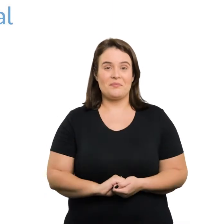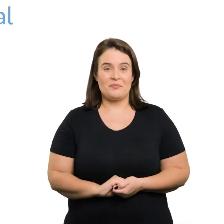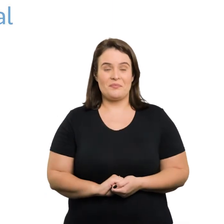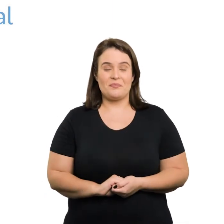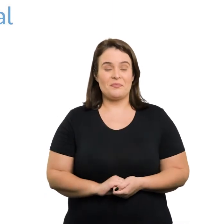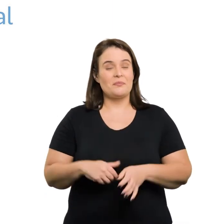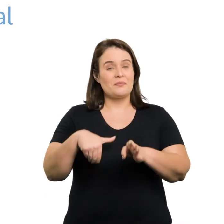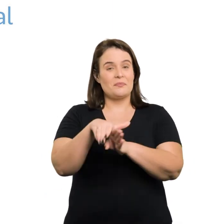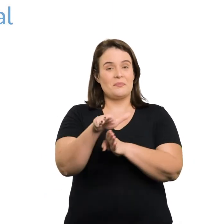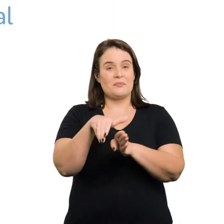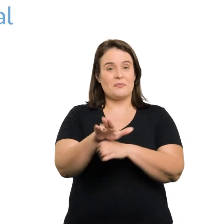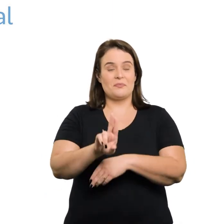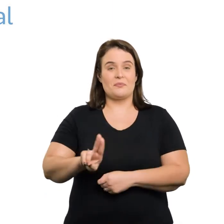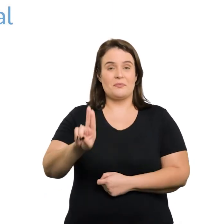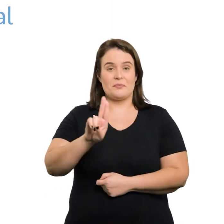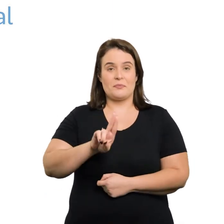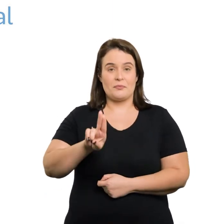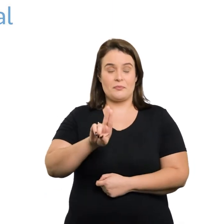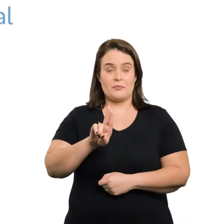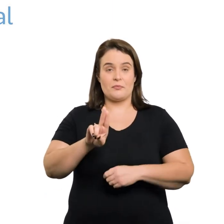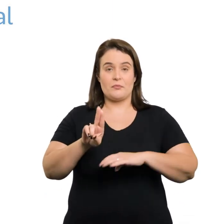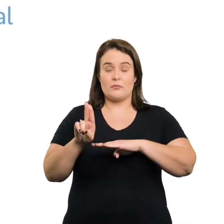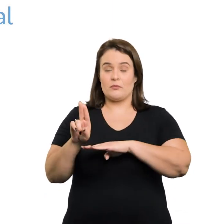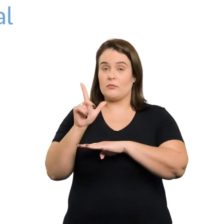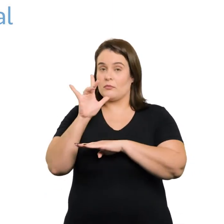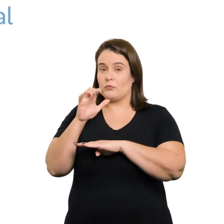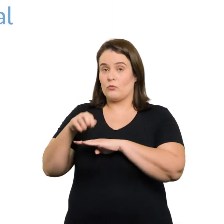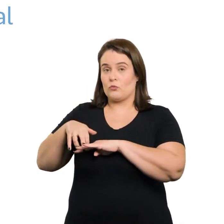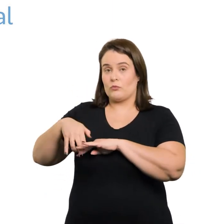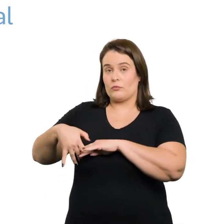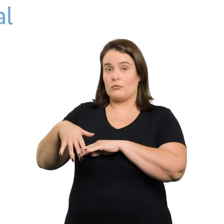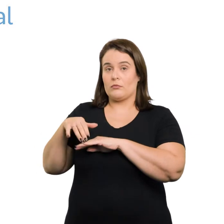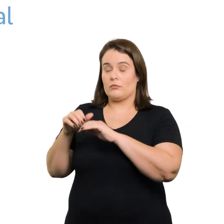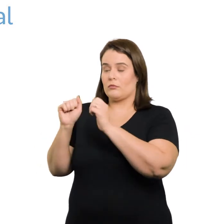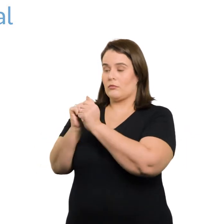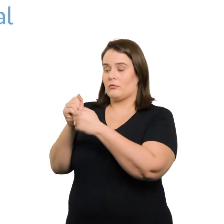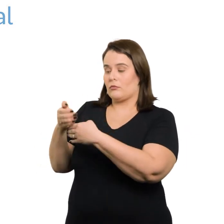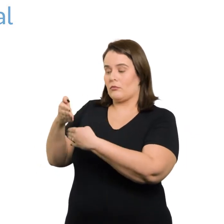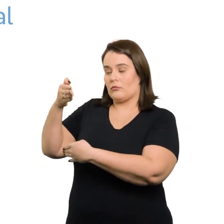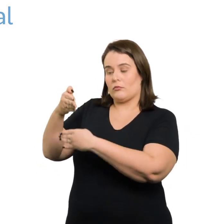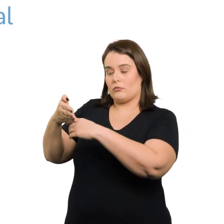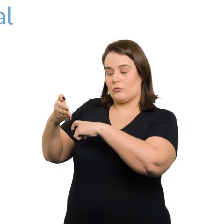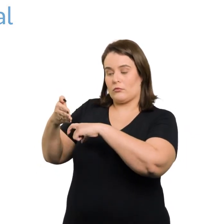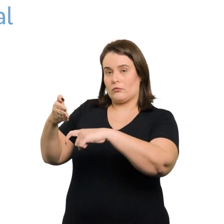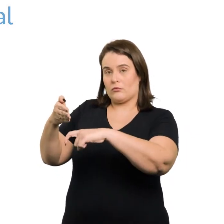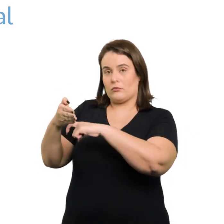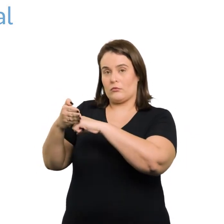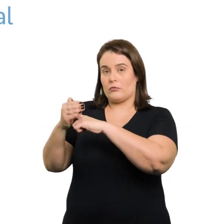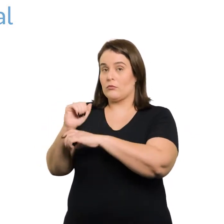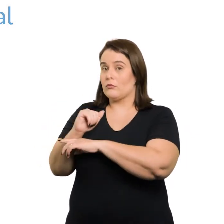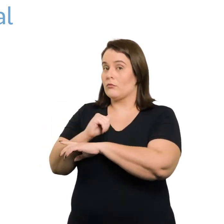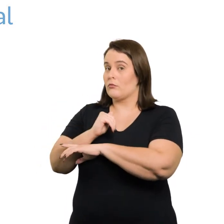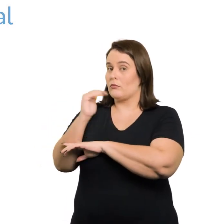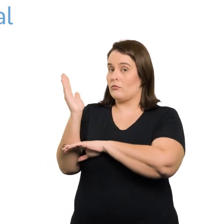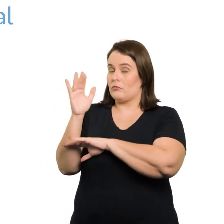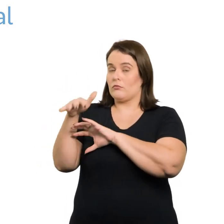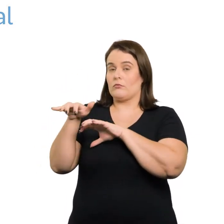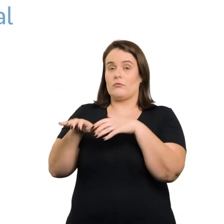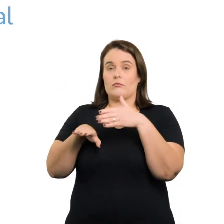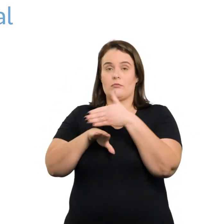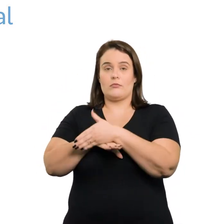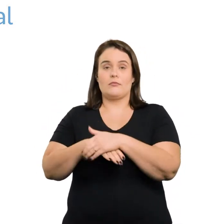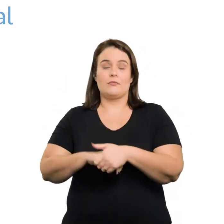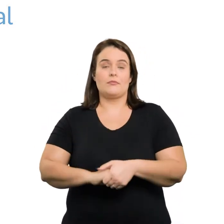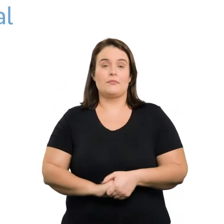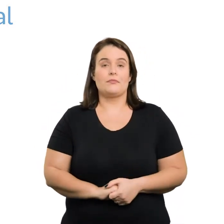Dica: é recomendado o uso de ralos lineares junto à parede, em especial a oposta à área